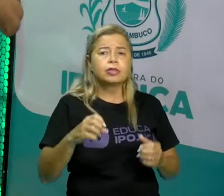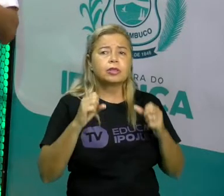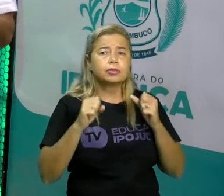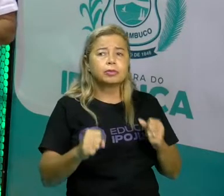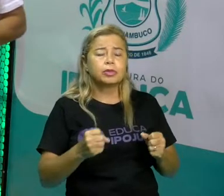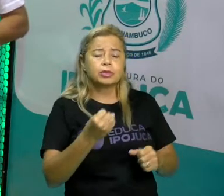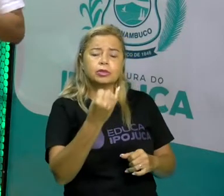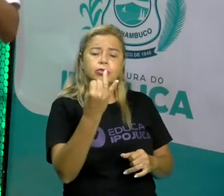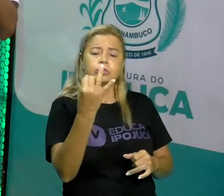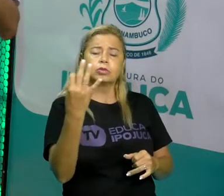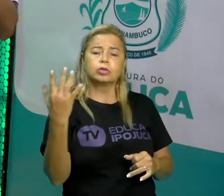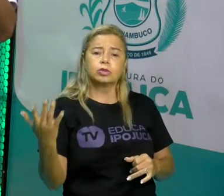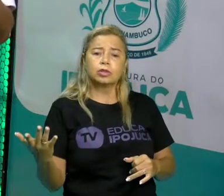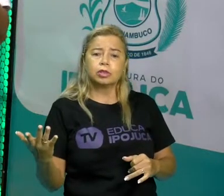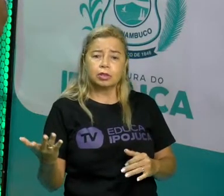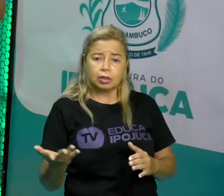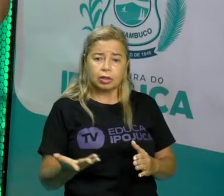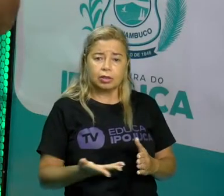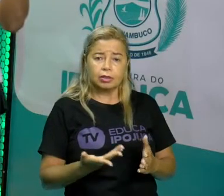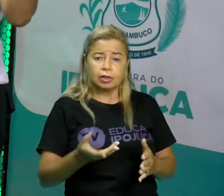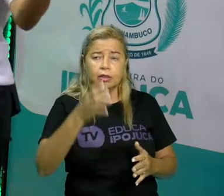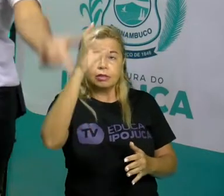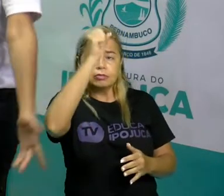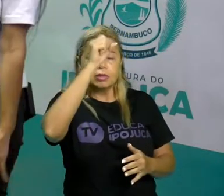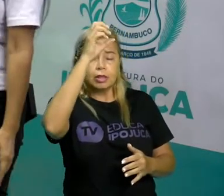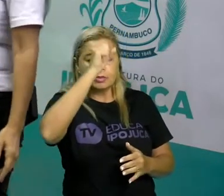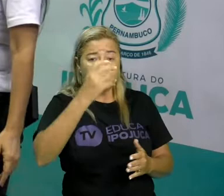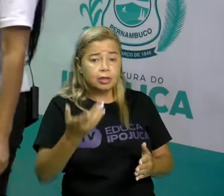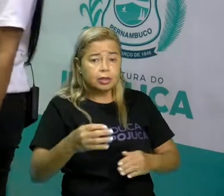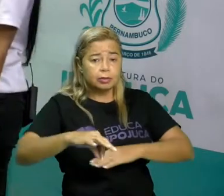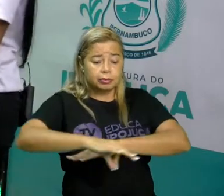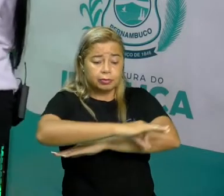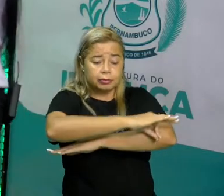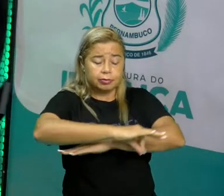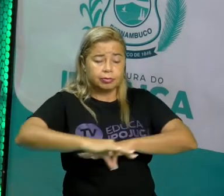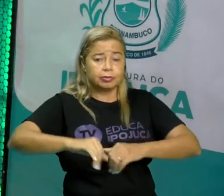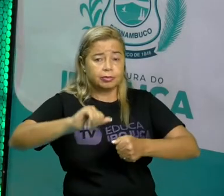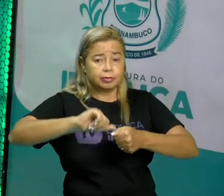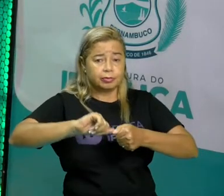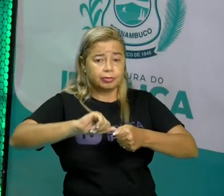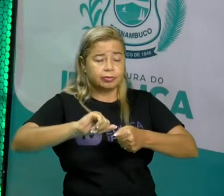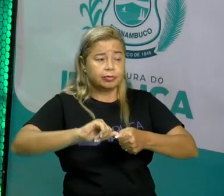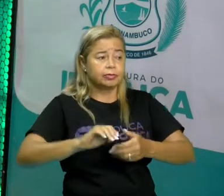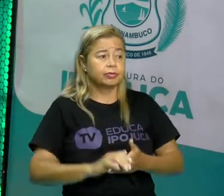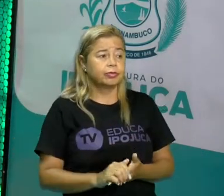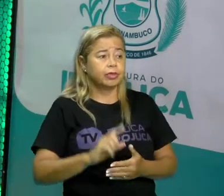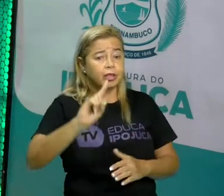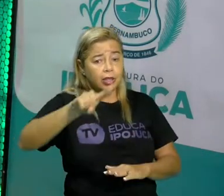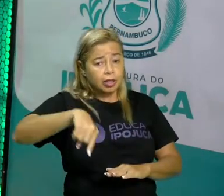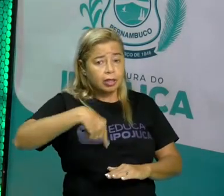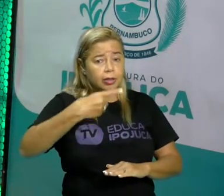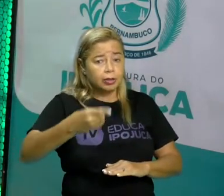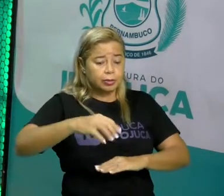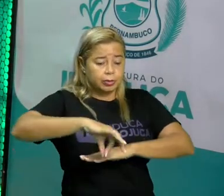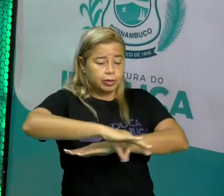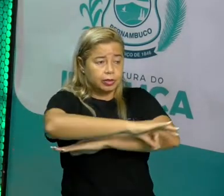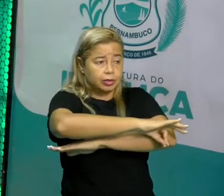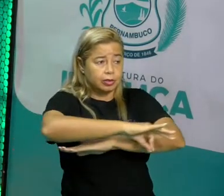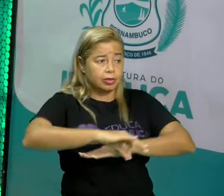Porque é importante para você aprender e montar a sua reta numérica. Na nossa segunda reta, veja,